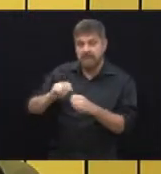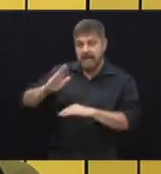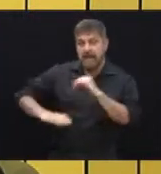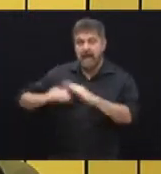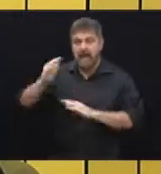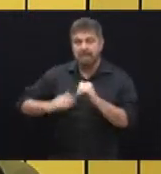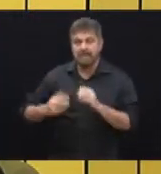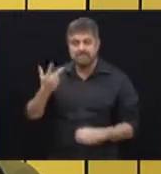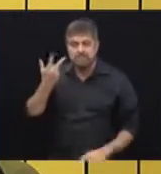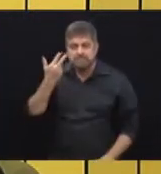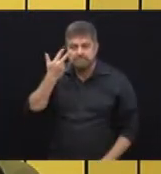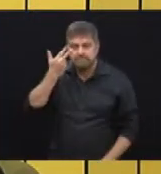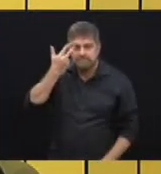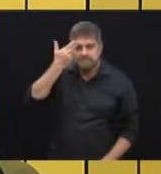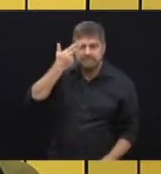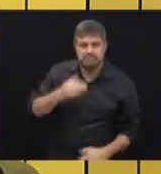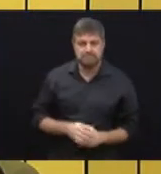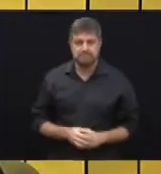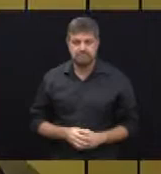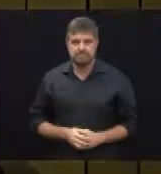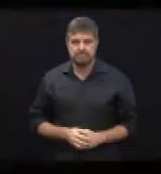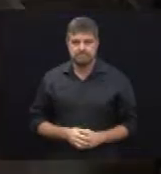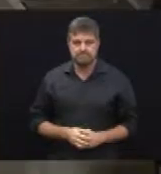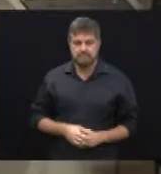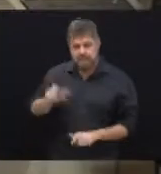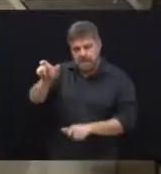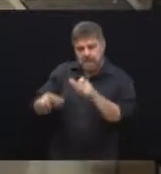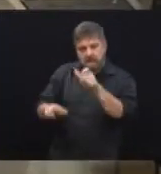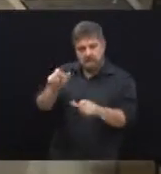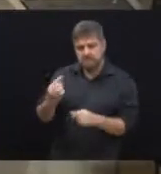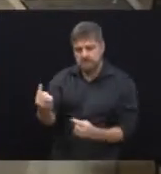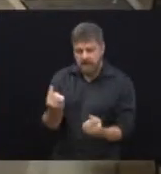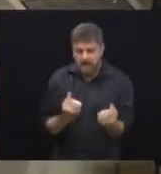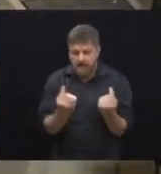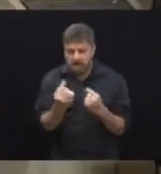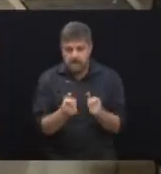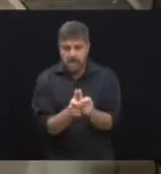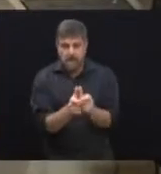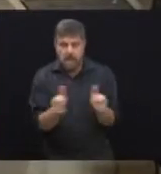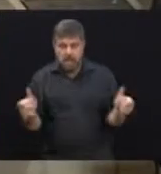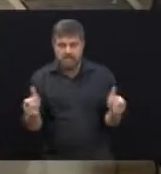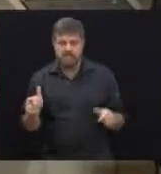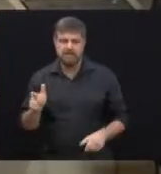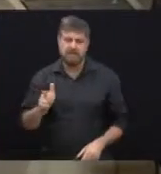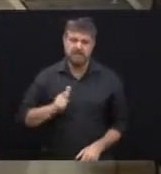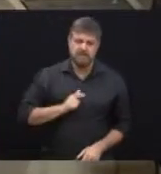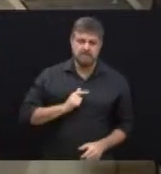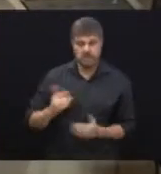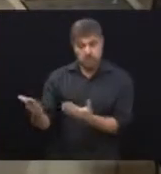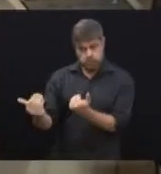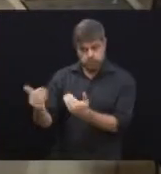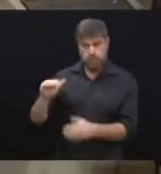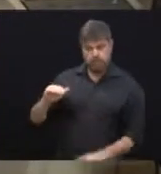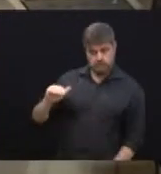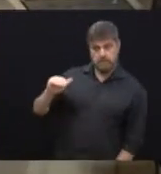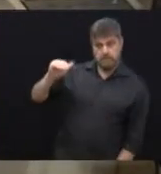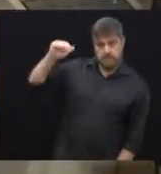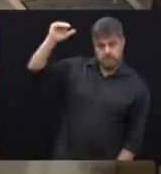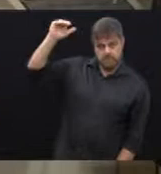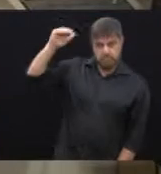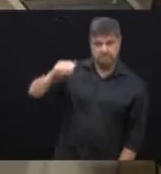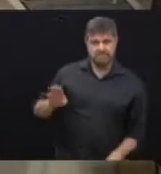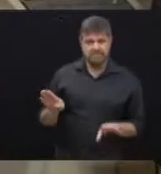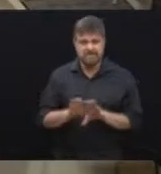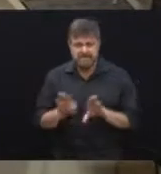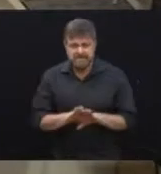é feita a cirurgia da catarata. O meu público, meus pacientes, a maioria são entre jovens e